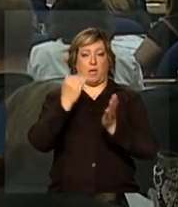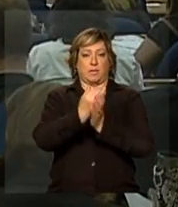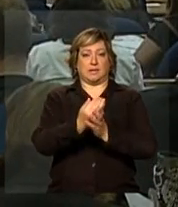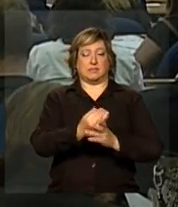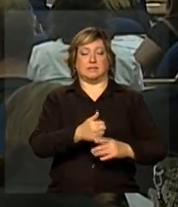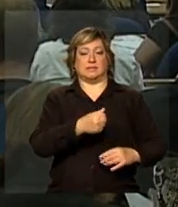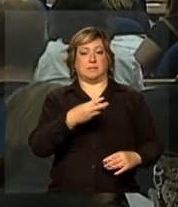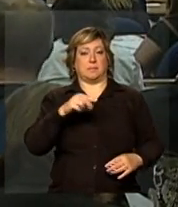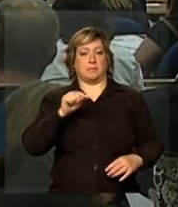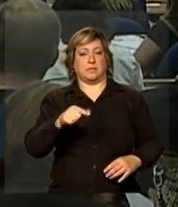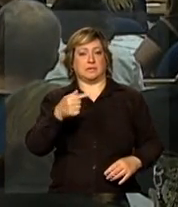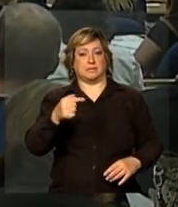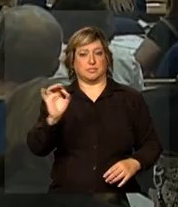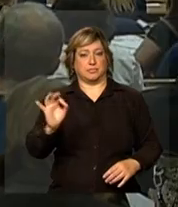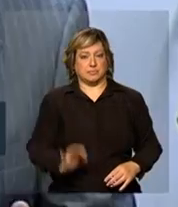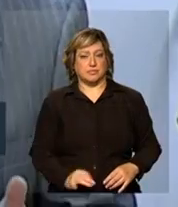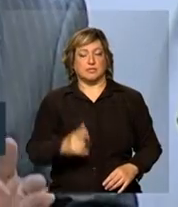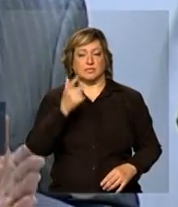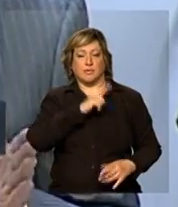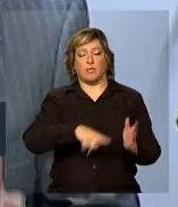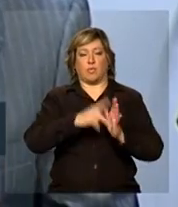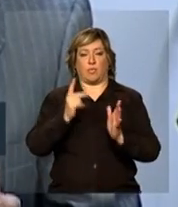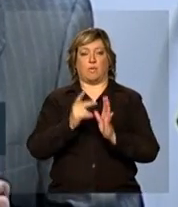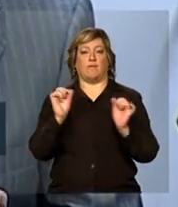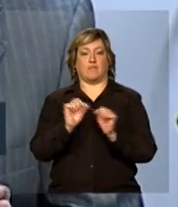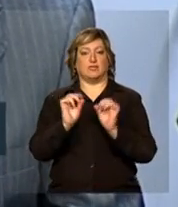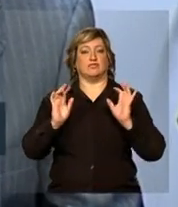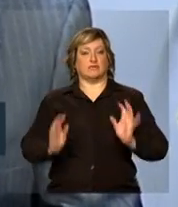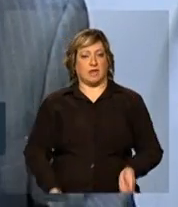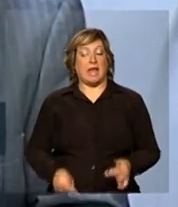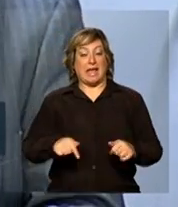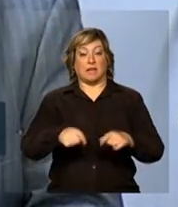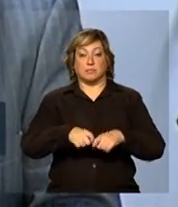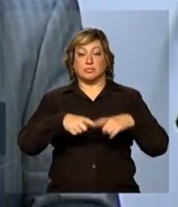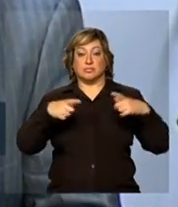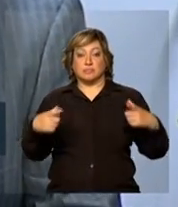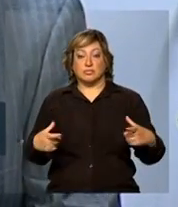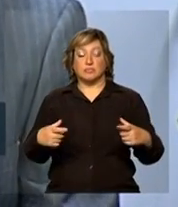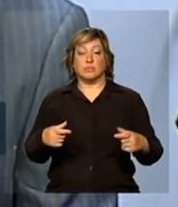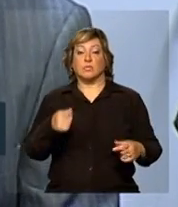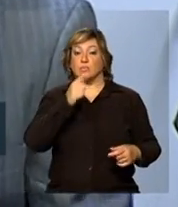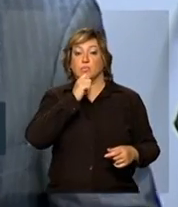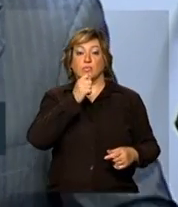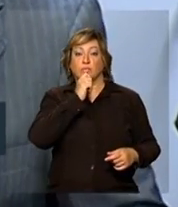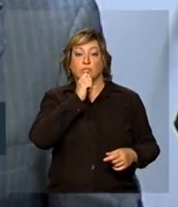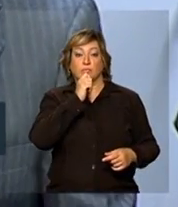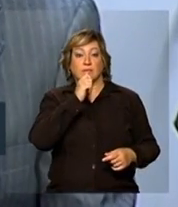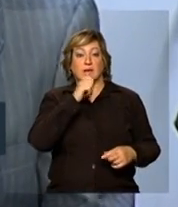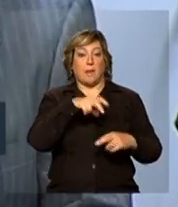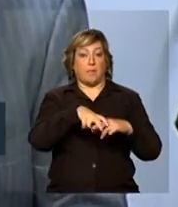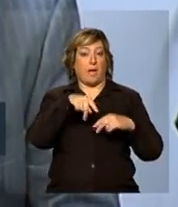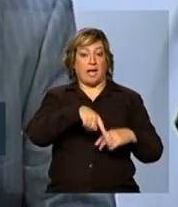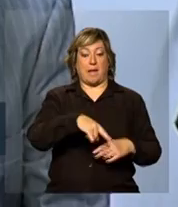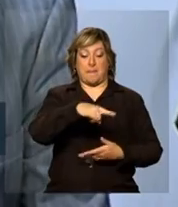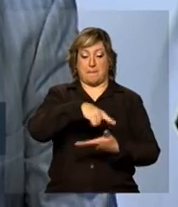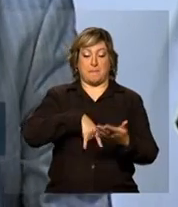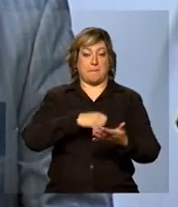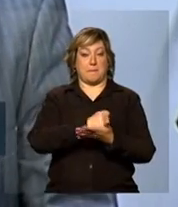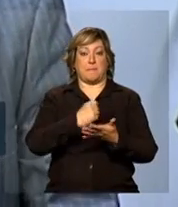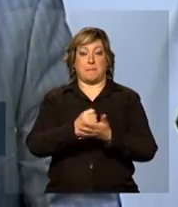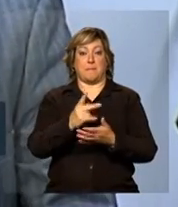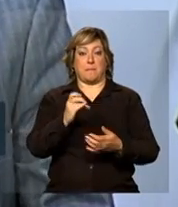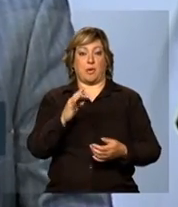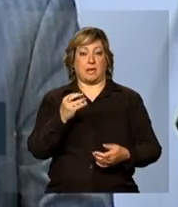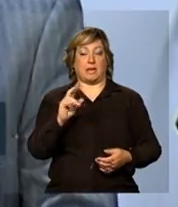13,7% nos transplantes de rins realizados, e esse aumento não tem o impacto ainda dessa nova portaria, porque a portaria, os efeitos financeiros, começou